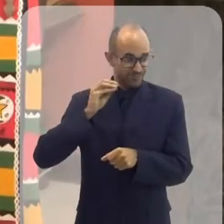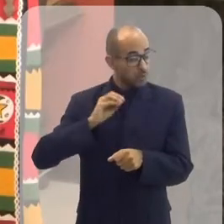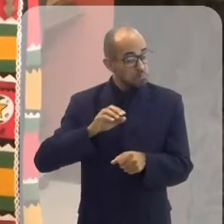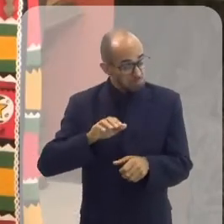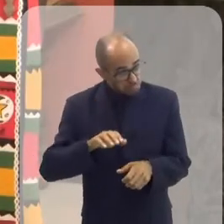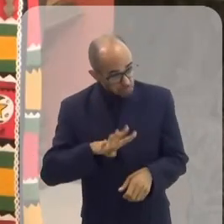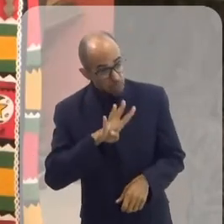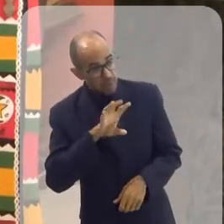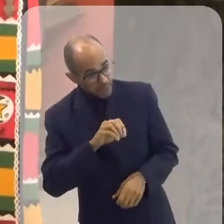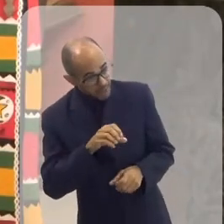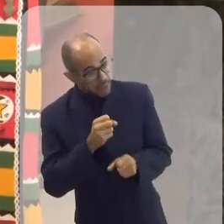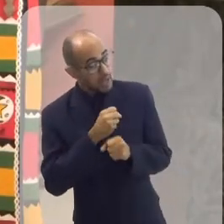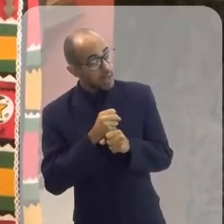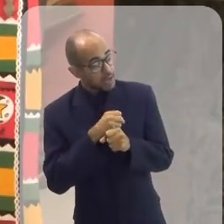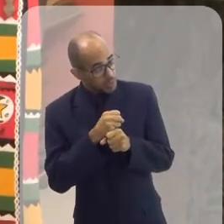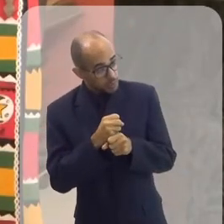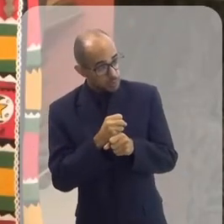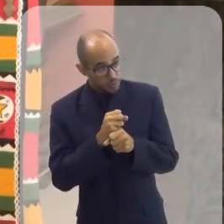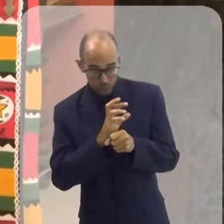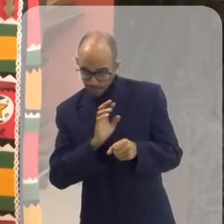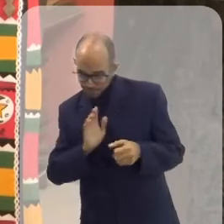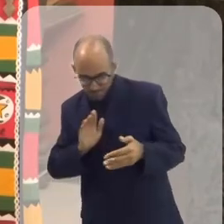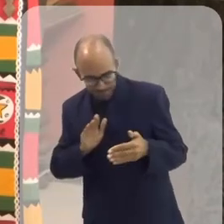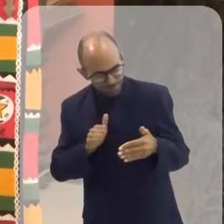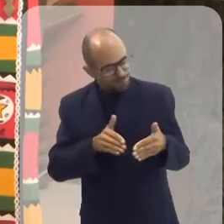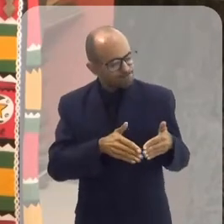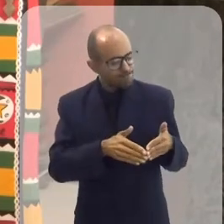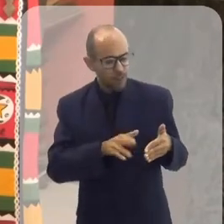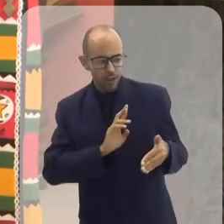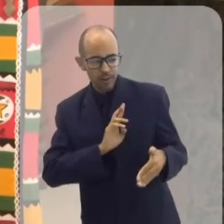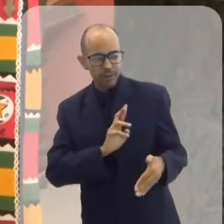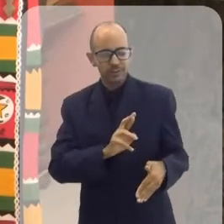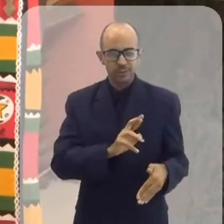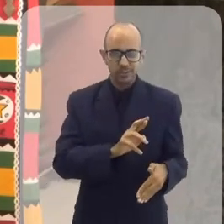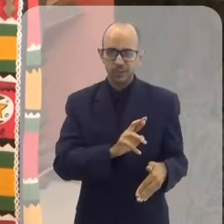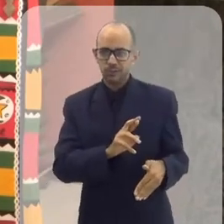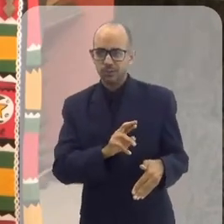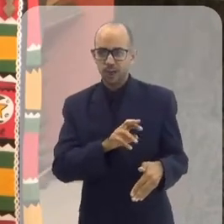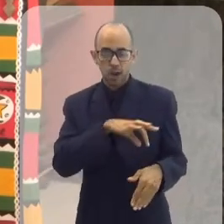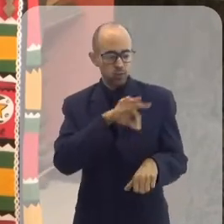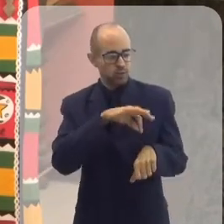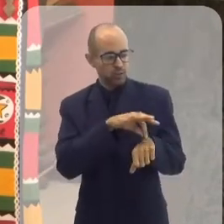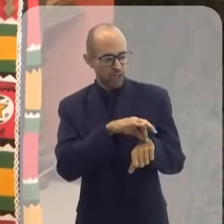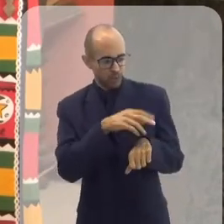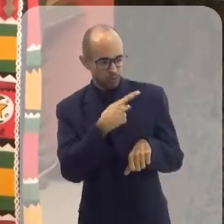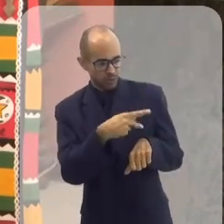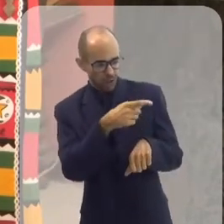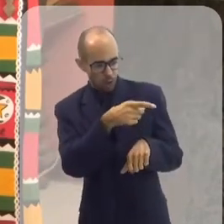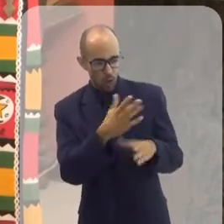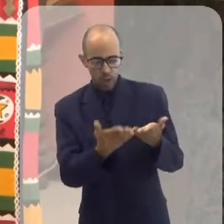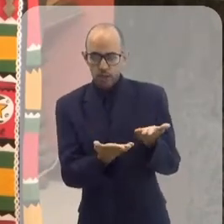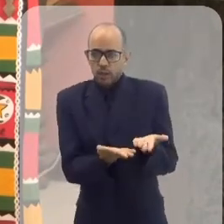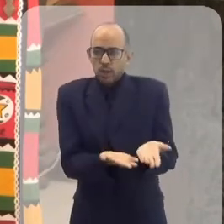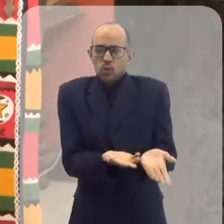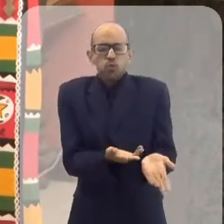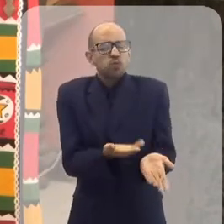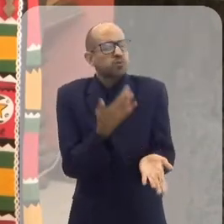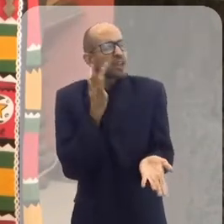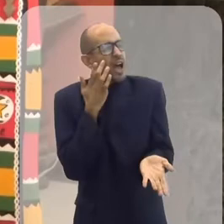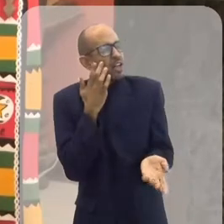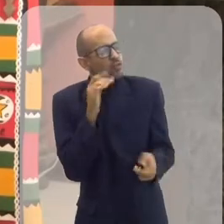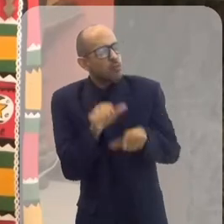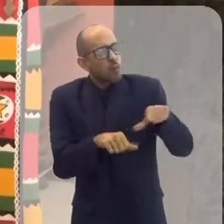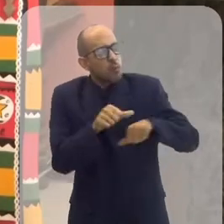dedicação a uma religião dedicação ao seu sangue que você viu que